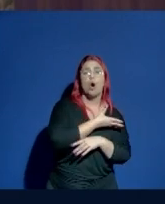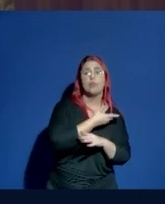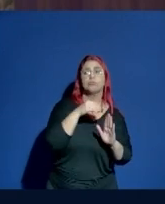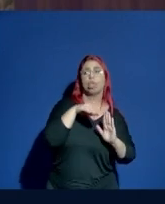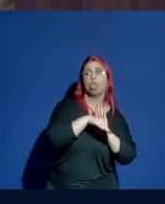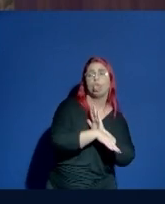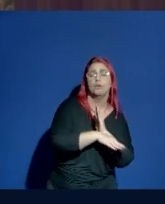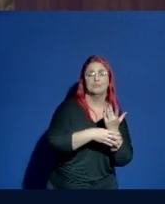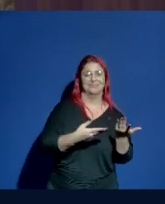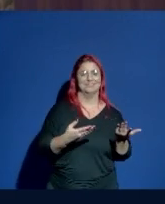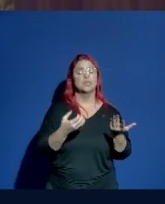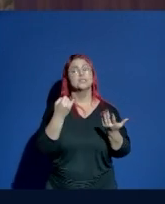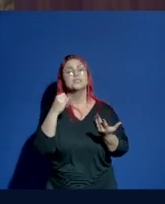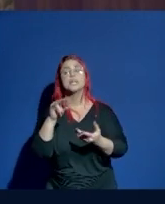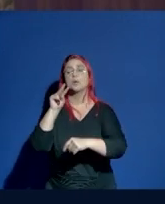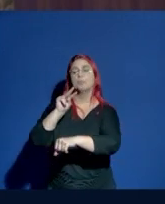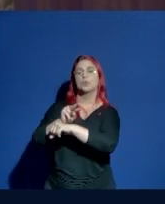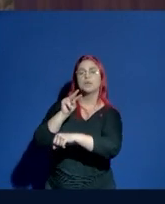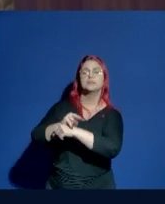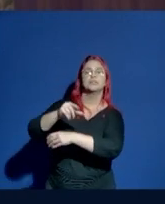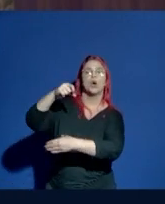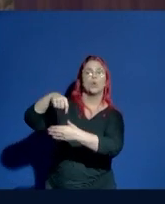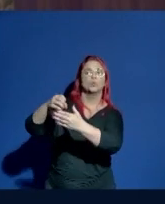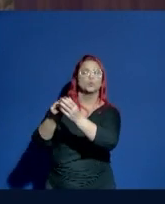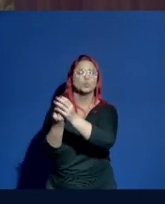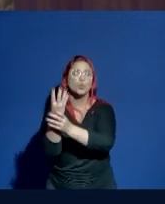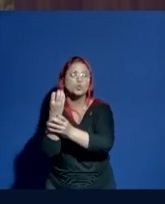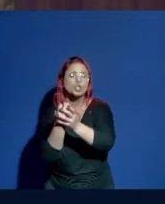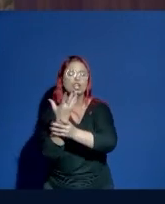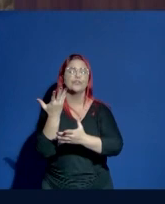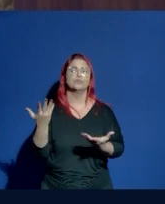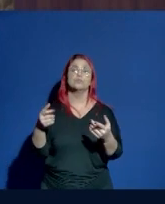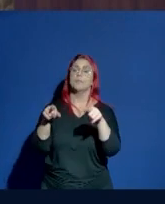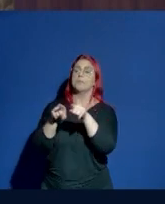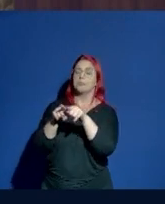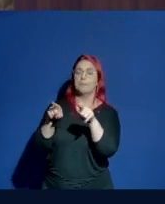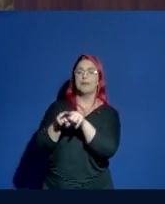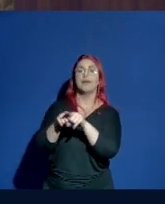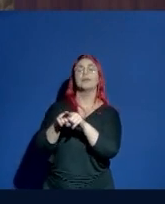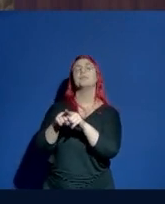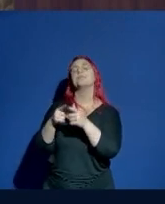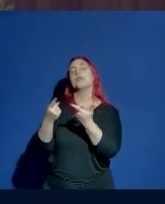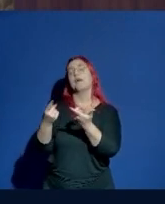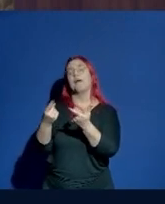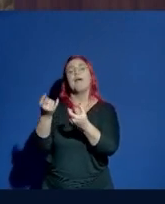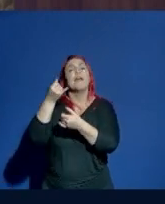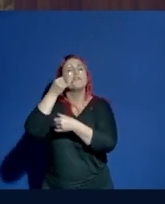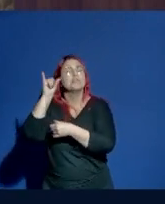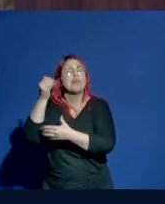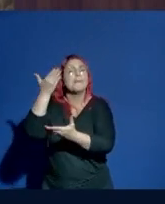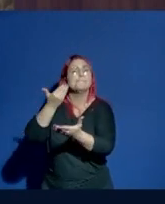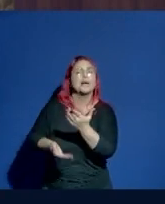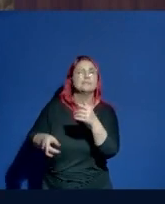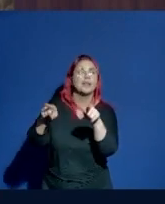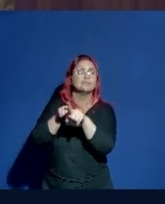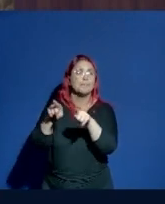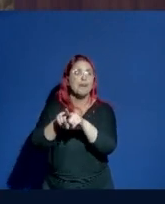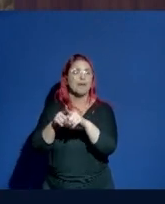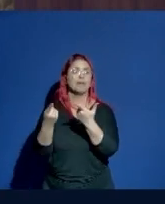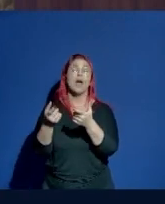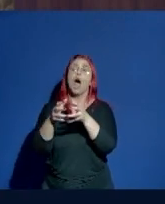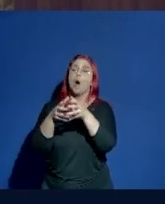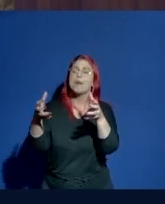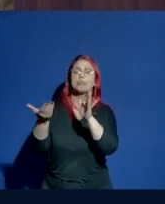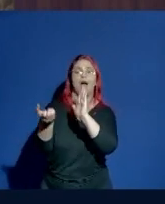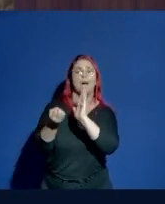gente pensa de proteção de cultivos, de reduzir as percas de produtividade e aumentar a produtividade dos tetos